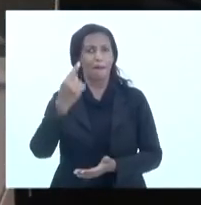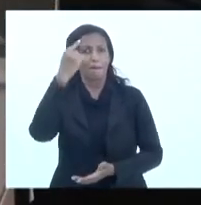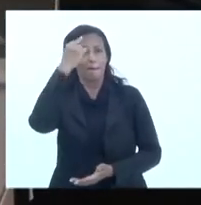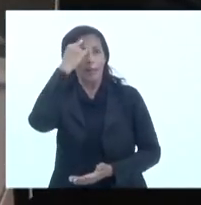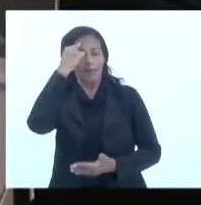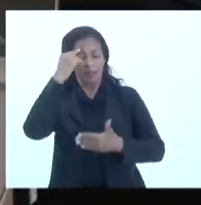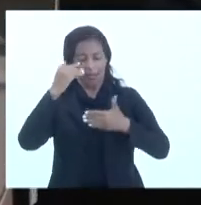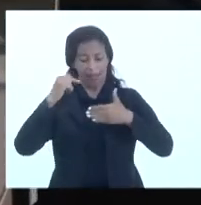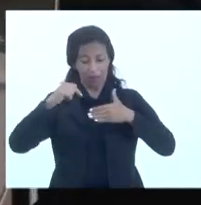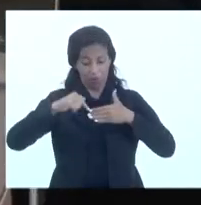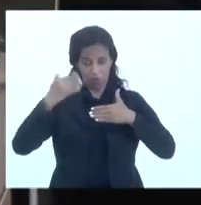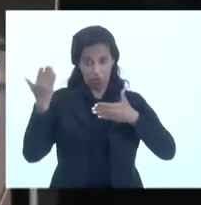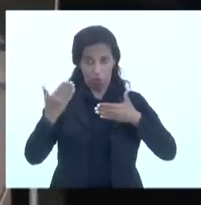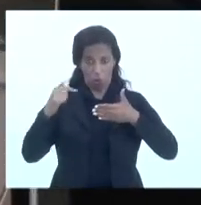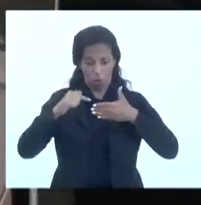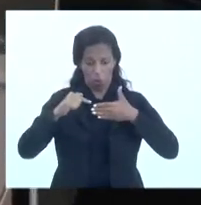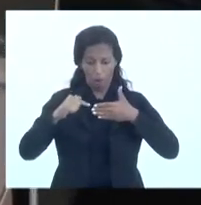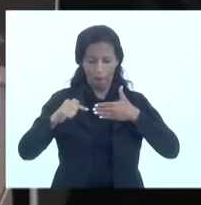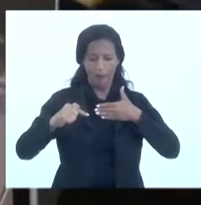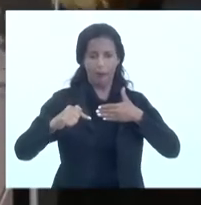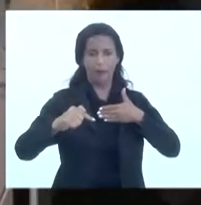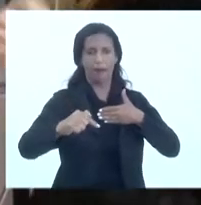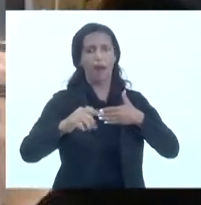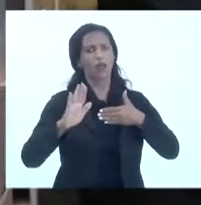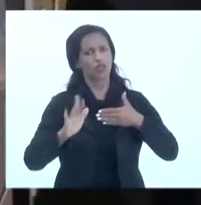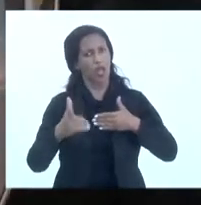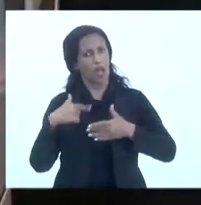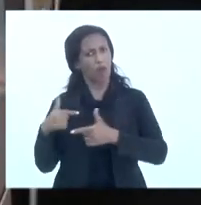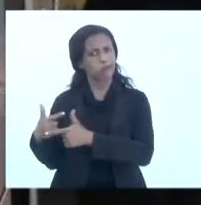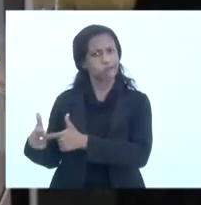para frente, né? Tivemos muitos problemas